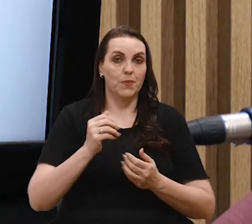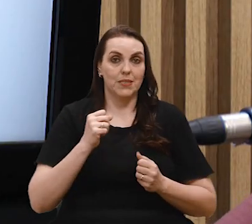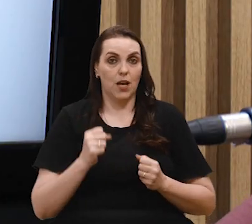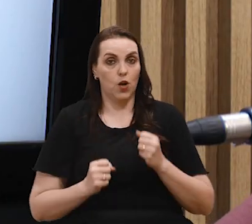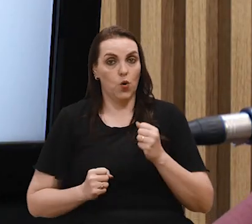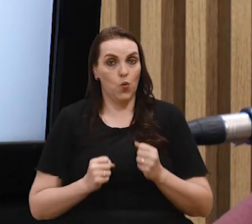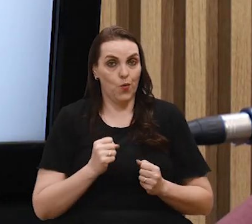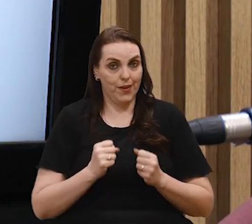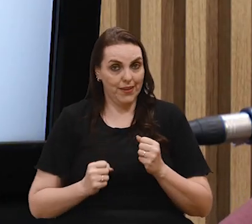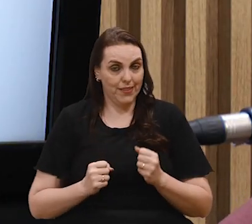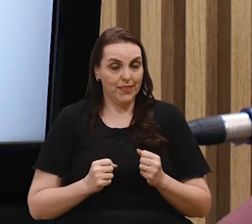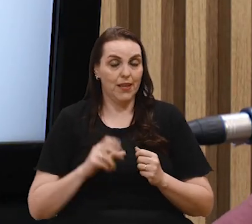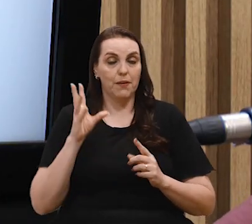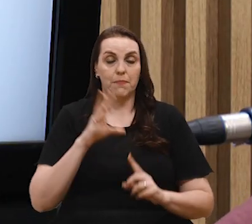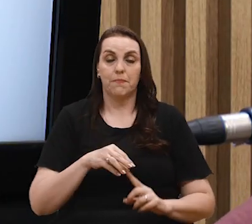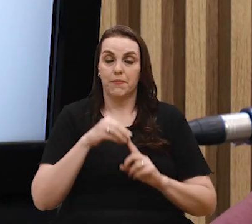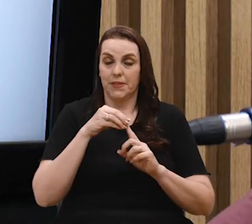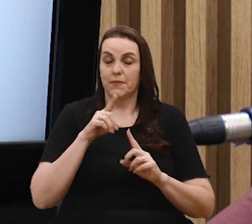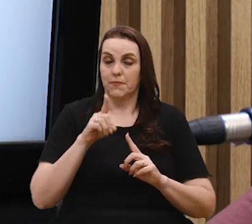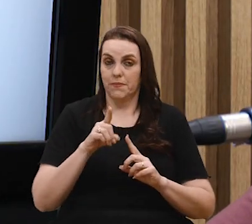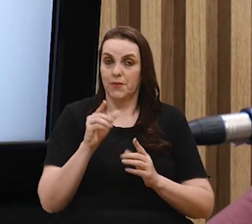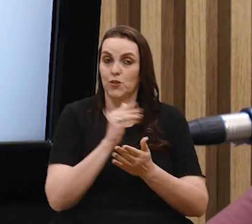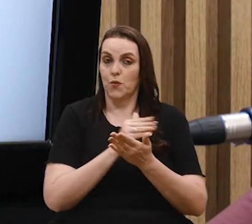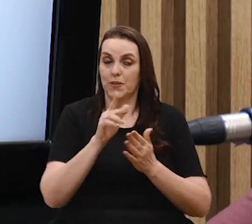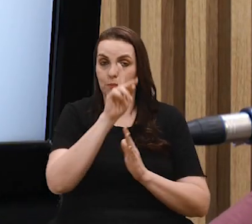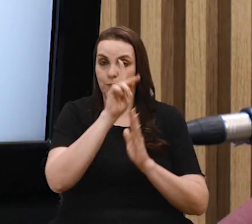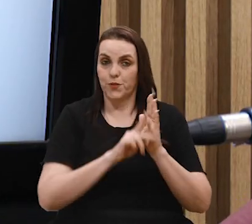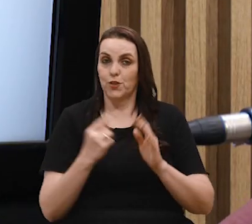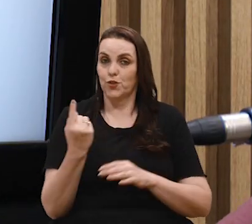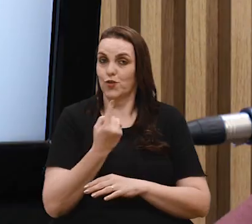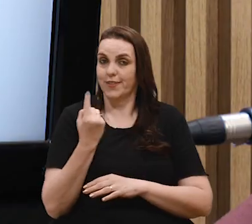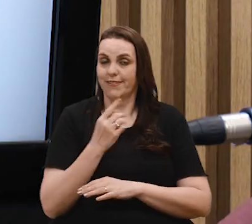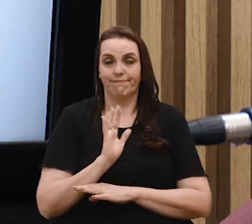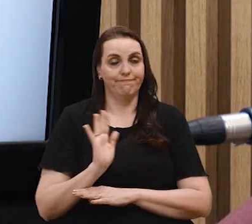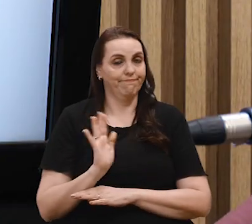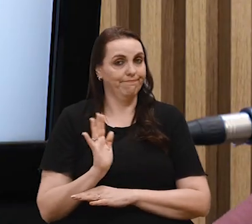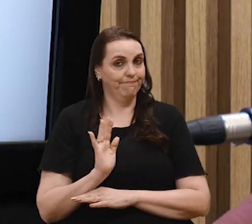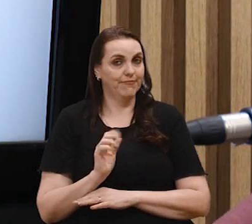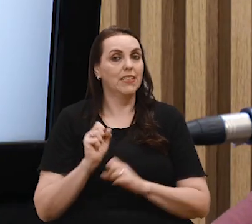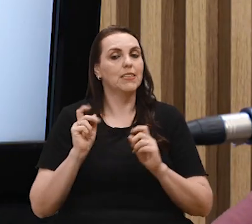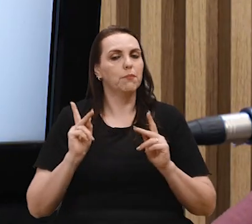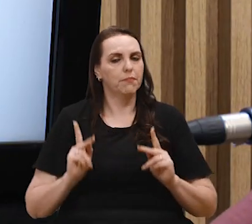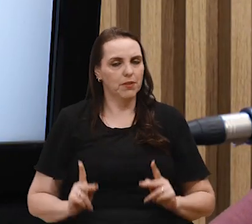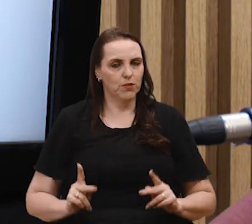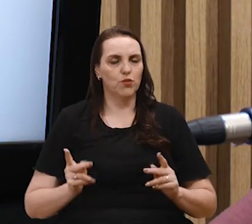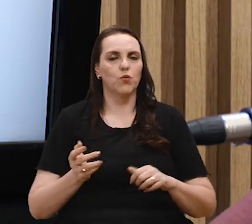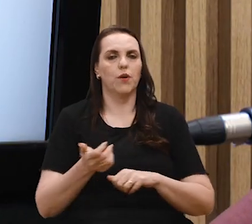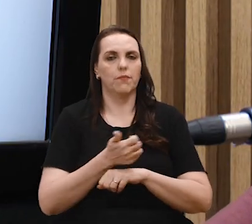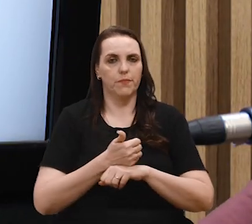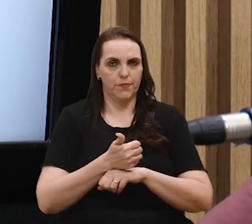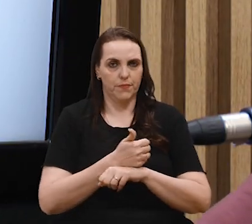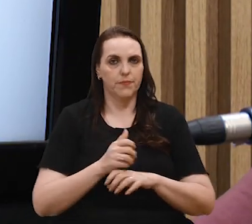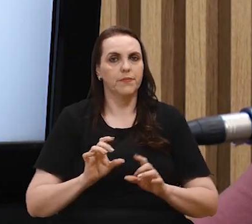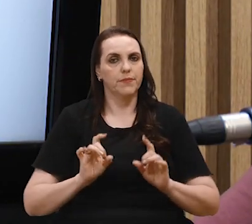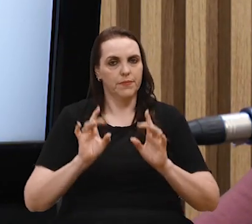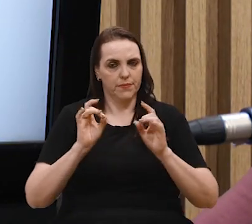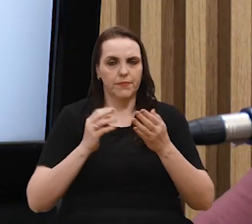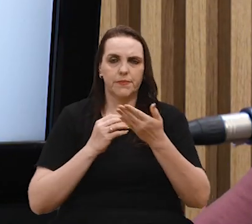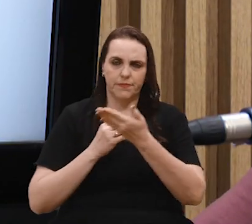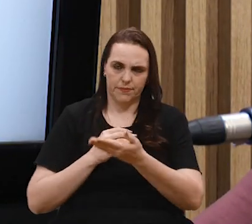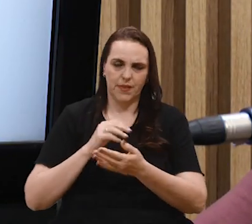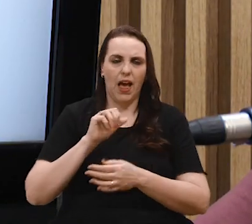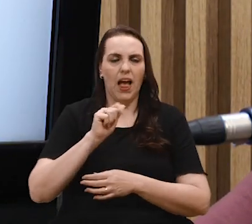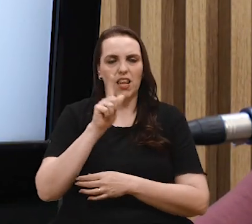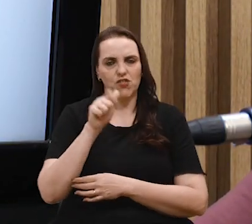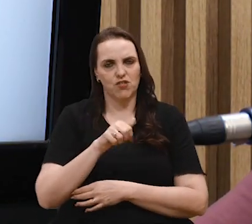iniciar uma corrida. De preferência, não iniciar esse projeto sozinho. Tem muita gente especialista aí por aí, como o